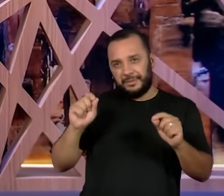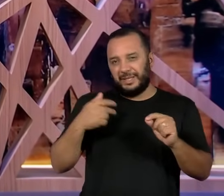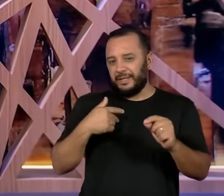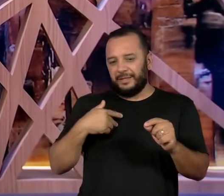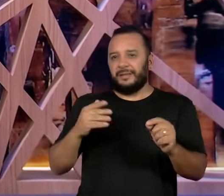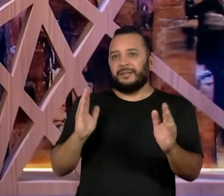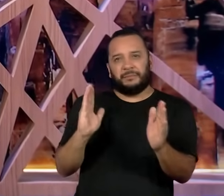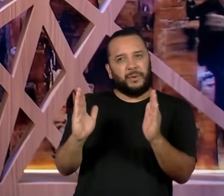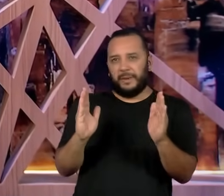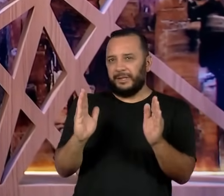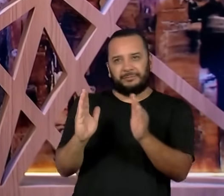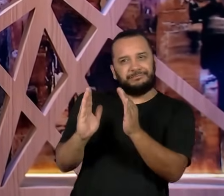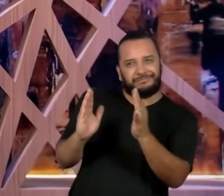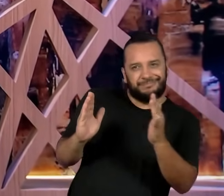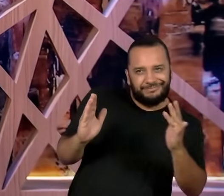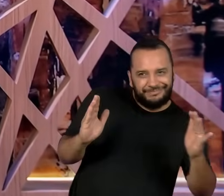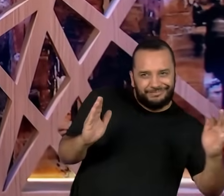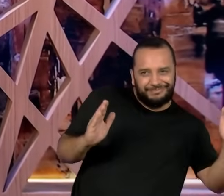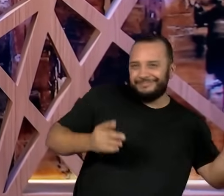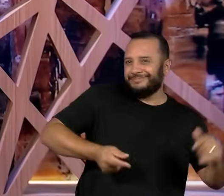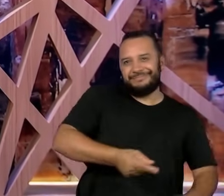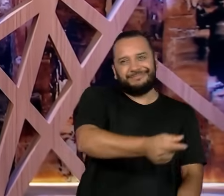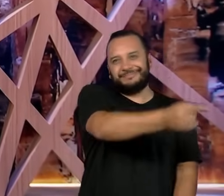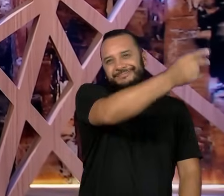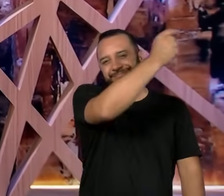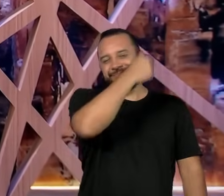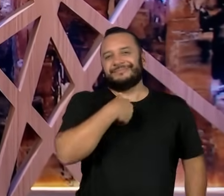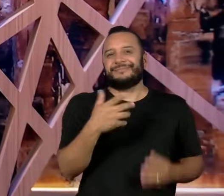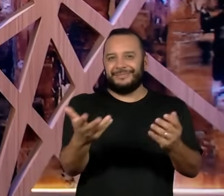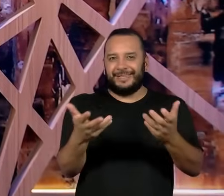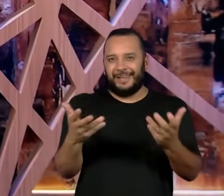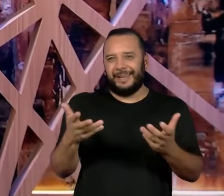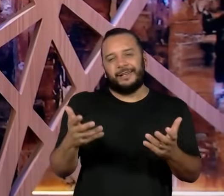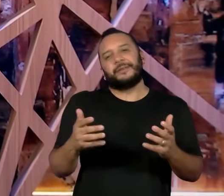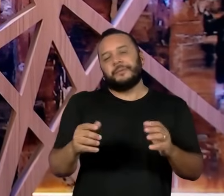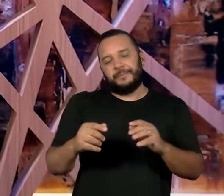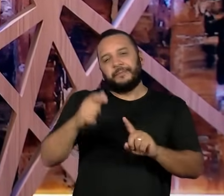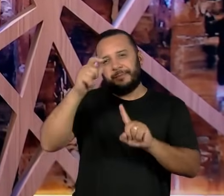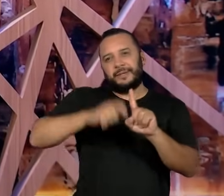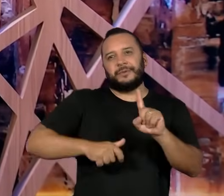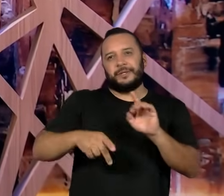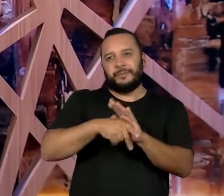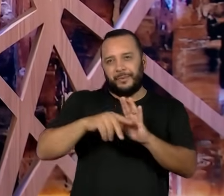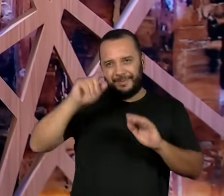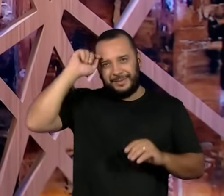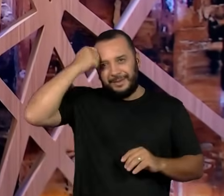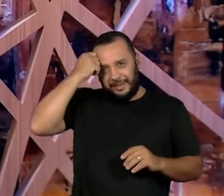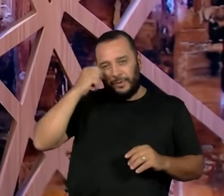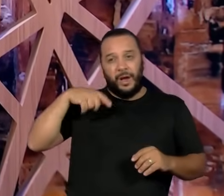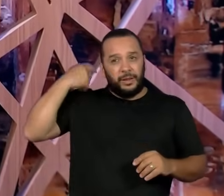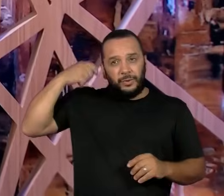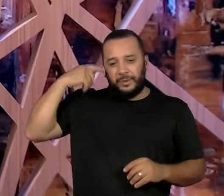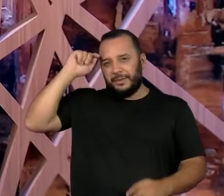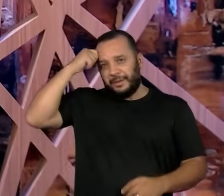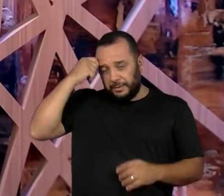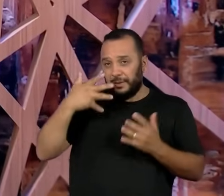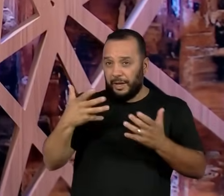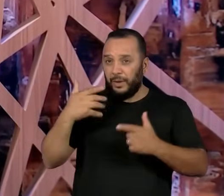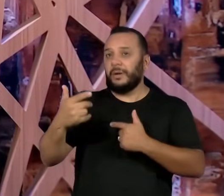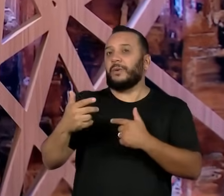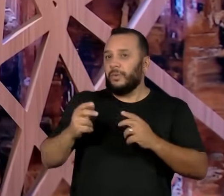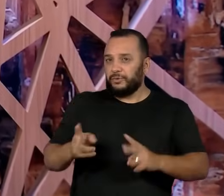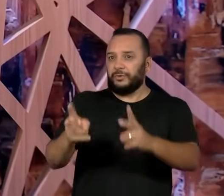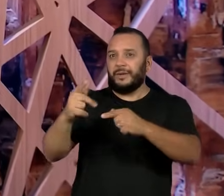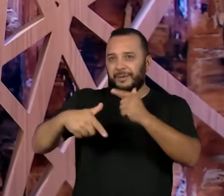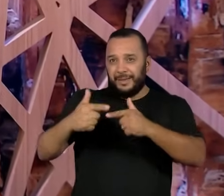Duradouro, acumulativo no progresso. Faço parte desse movimento que quer continuar trabalhando com isso, né? Esse ano está bem especial